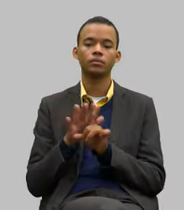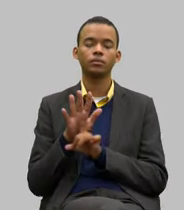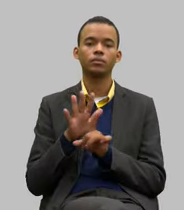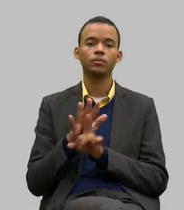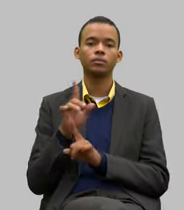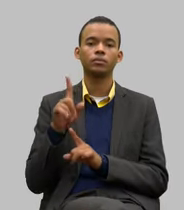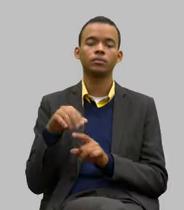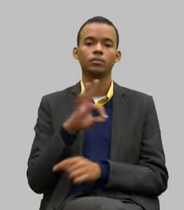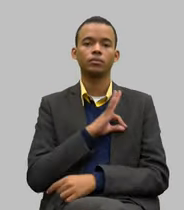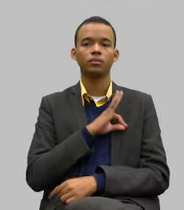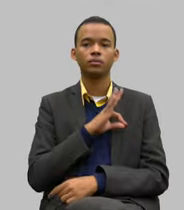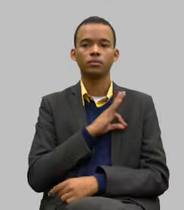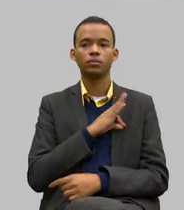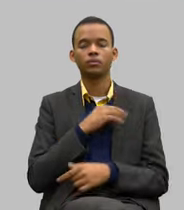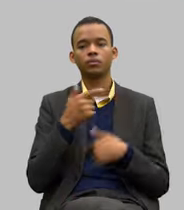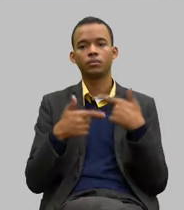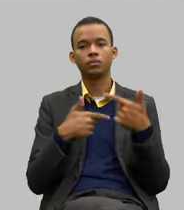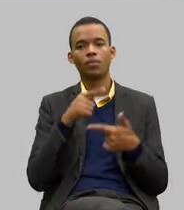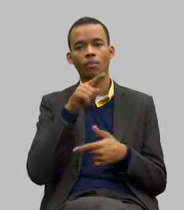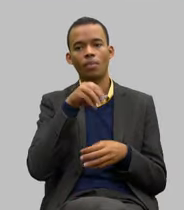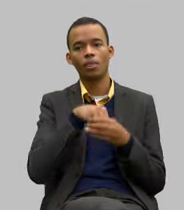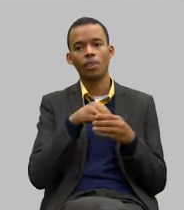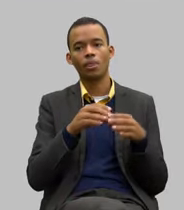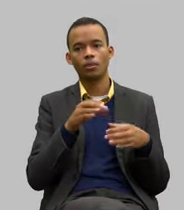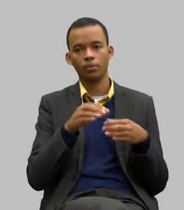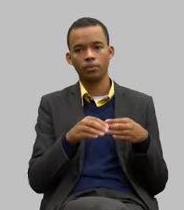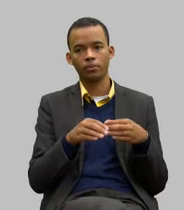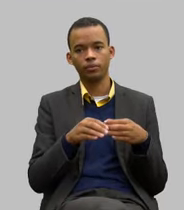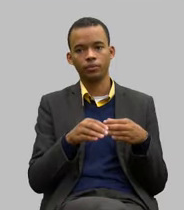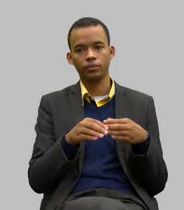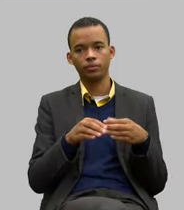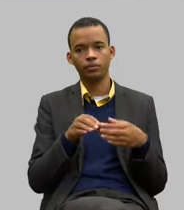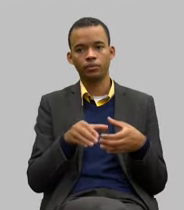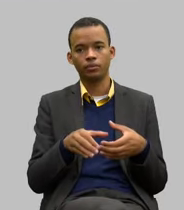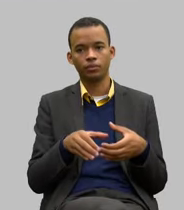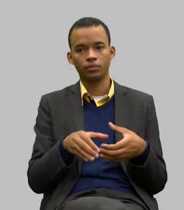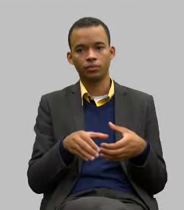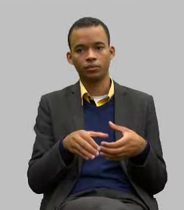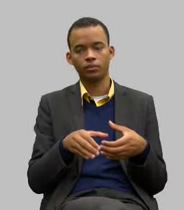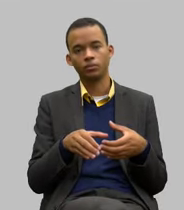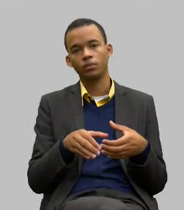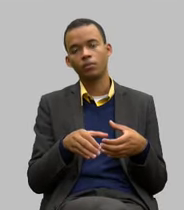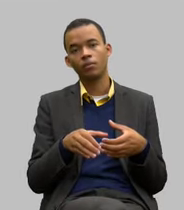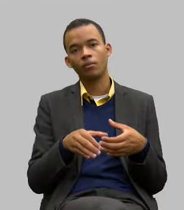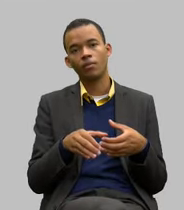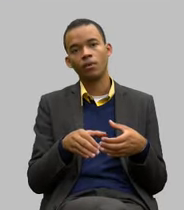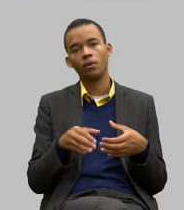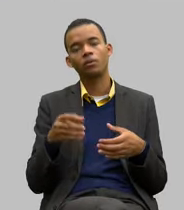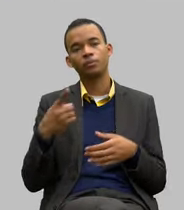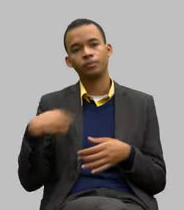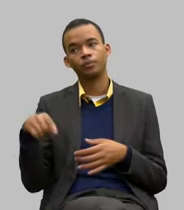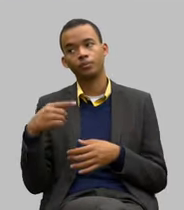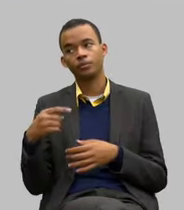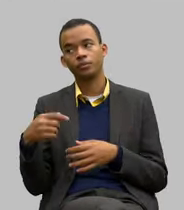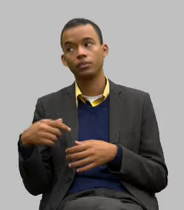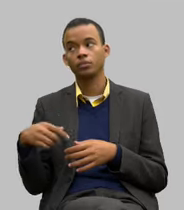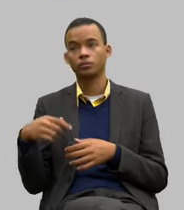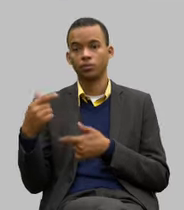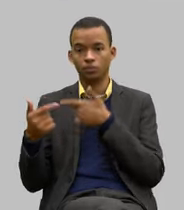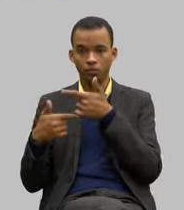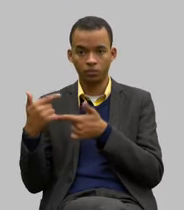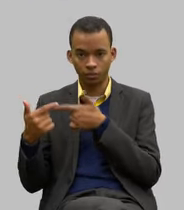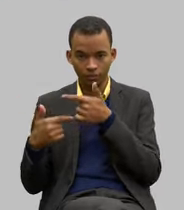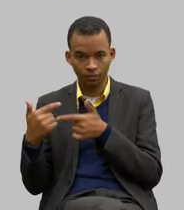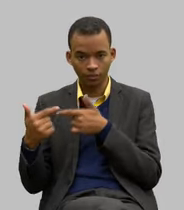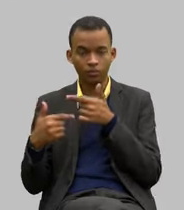em exercício na cidade administrativo desde que nós chegamos Deputado nós temos como meta e que todo aquele Poli penal que